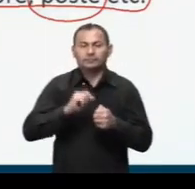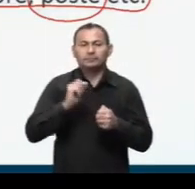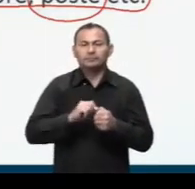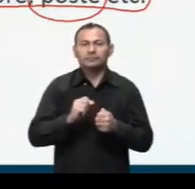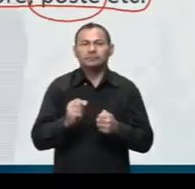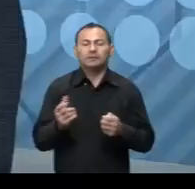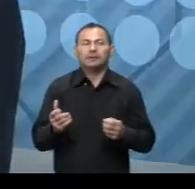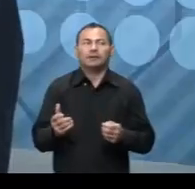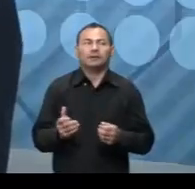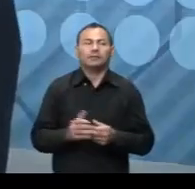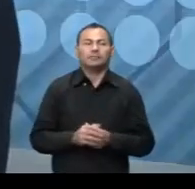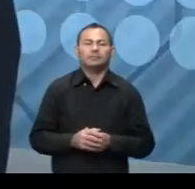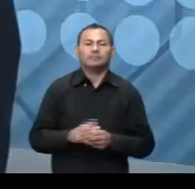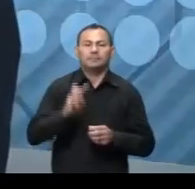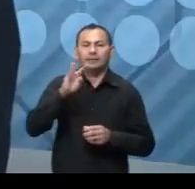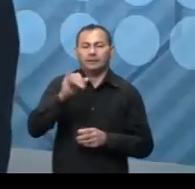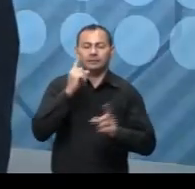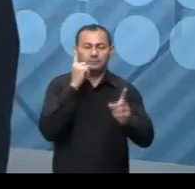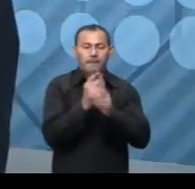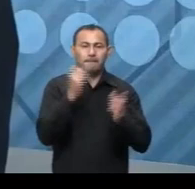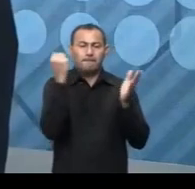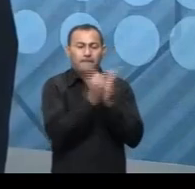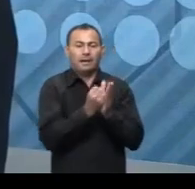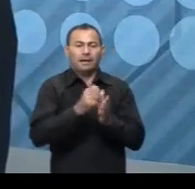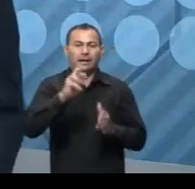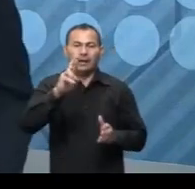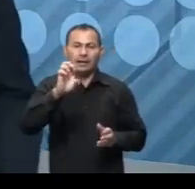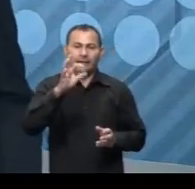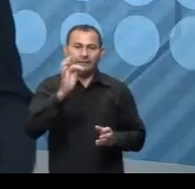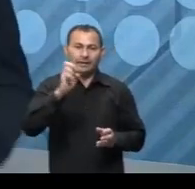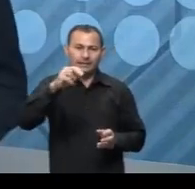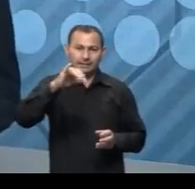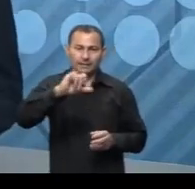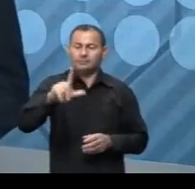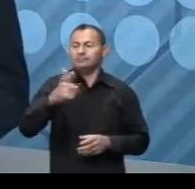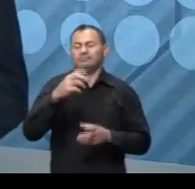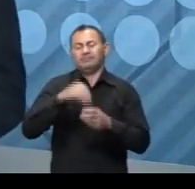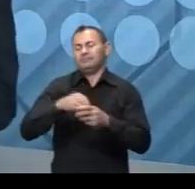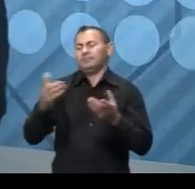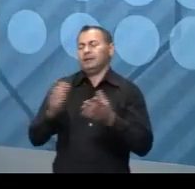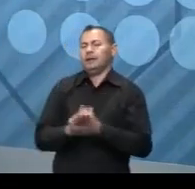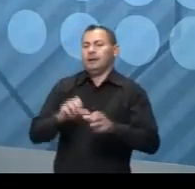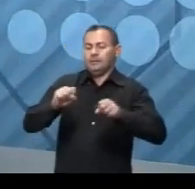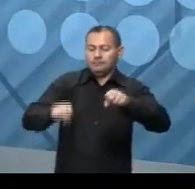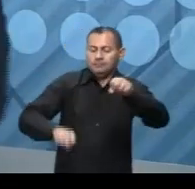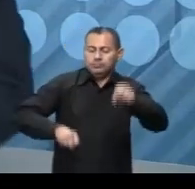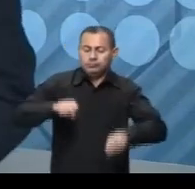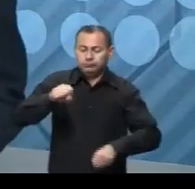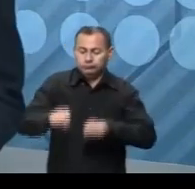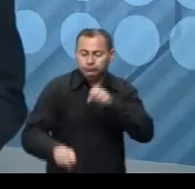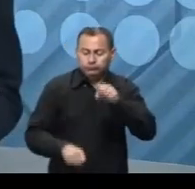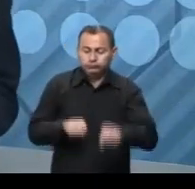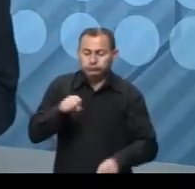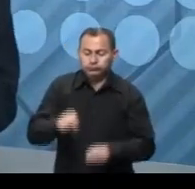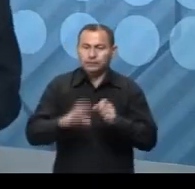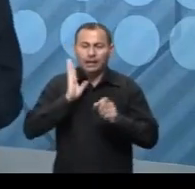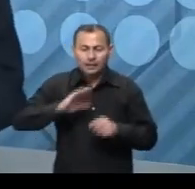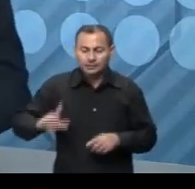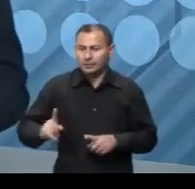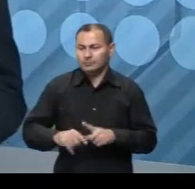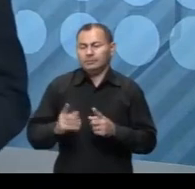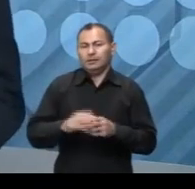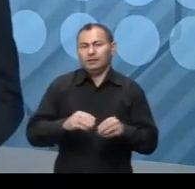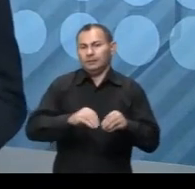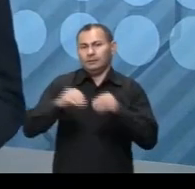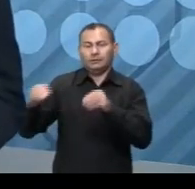fazer você vai achar esse marco referencial. Não vai pegar a bicicleta da criança que estava ali, não. Aquela bicicleta